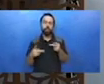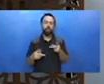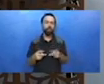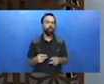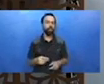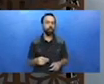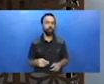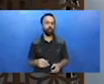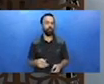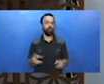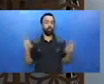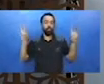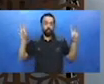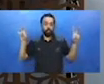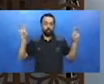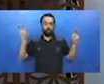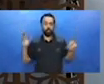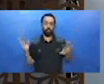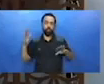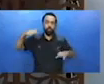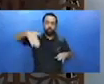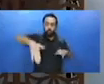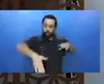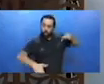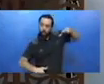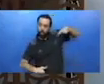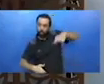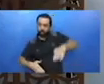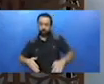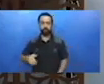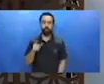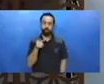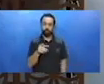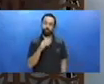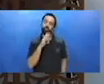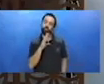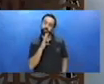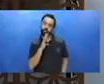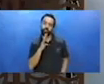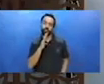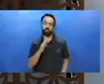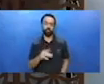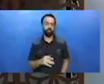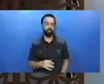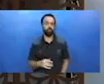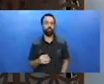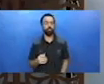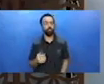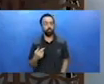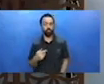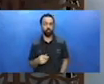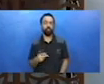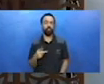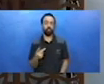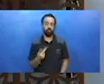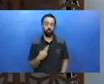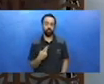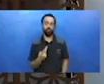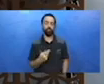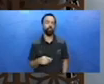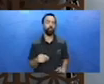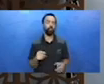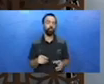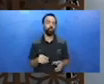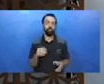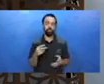conteúdo de natação. Um conteúdo que a maioria de vocês conhece e que nós vamos falar hoje sobre algumas características